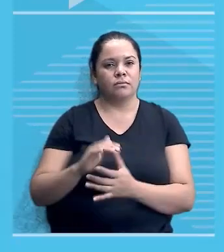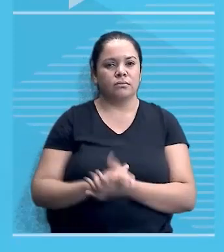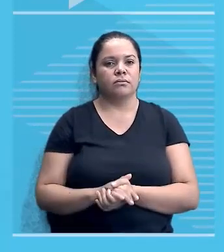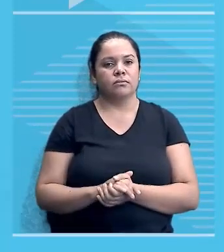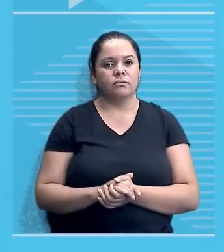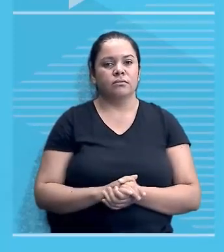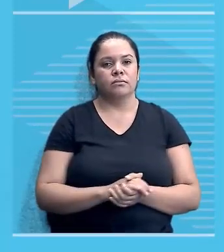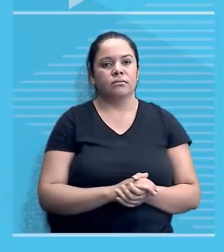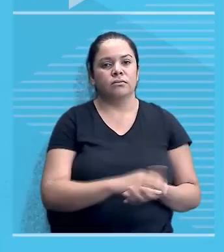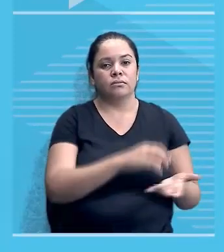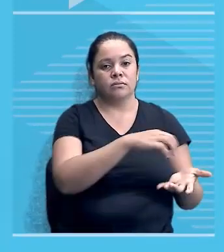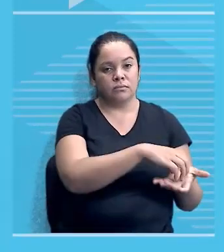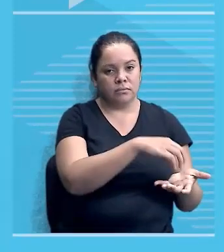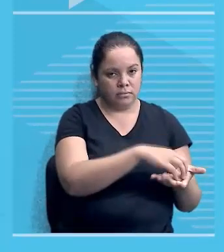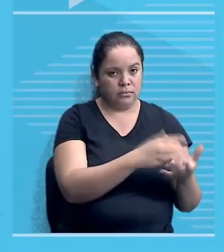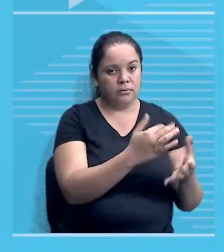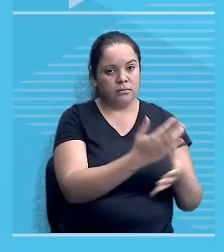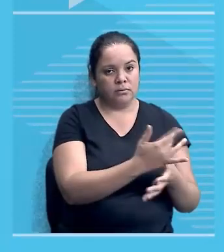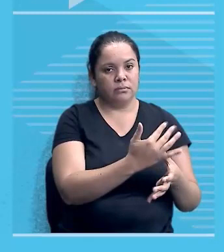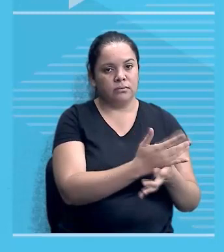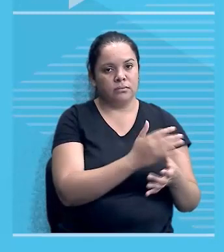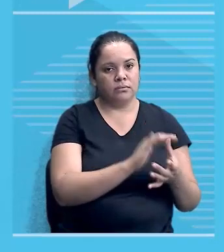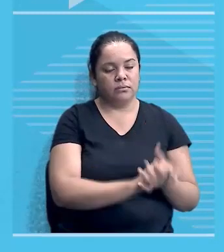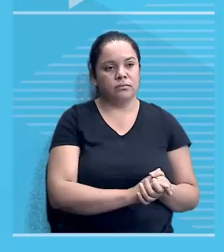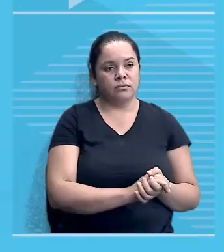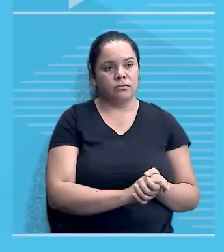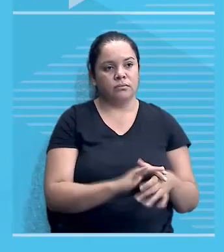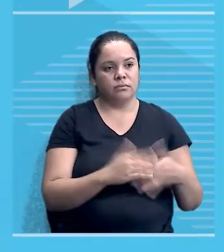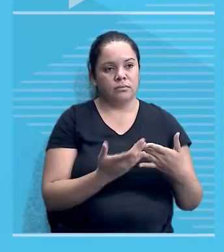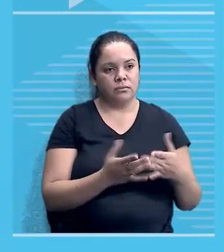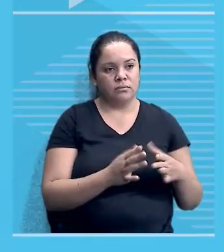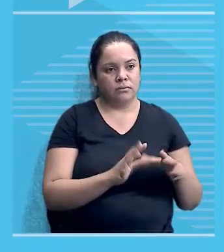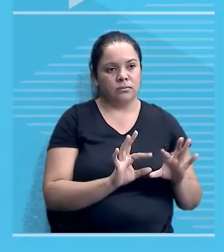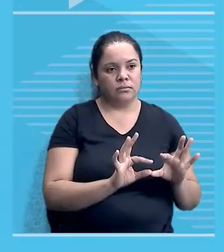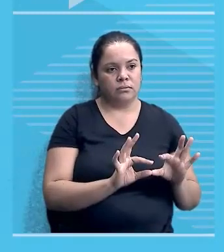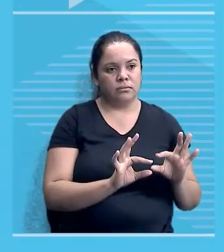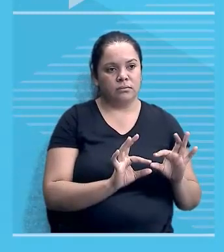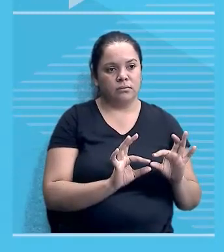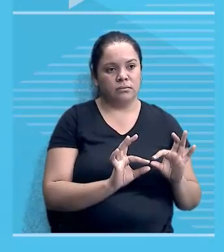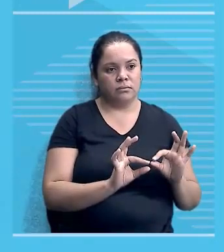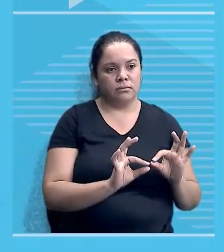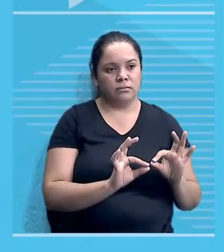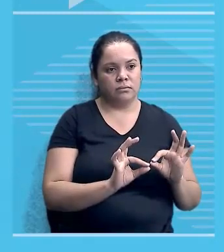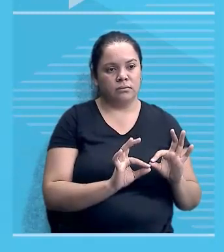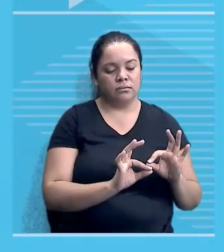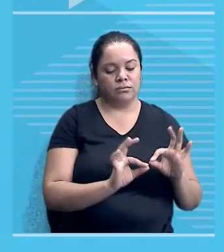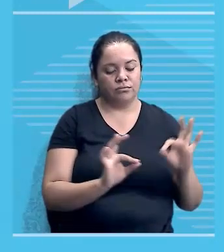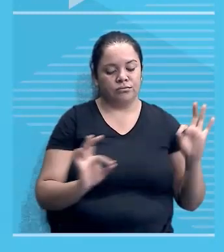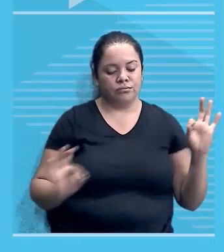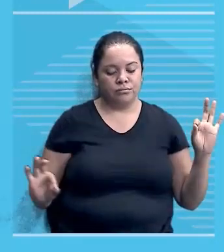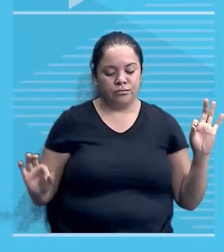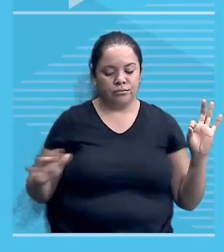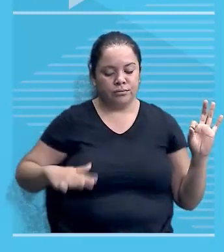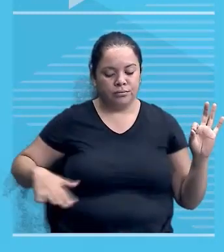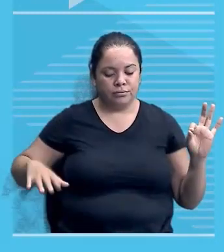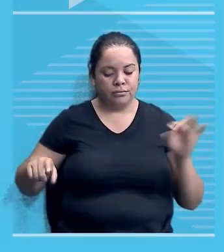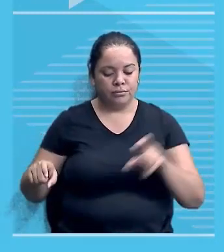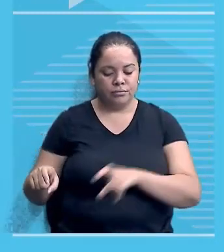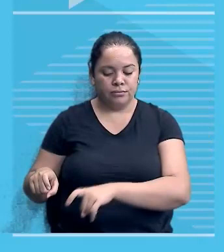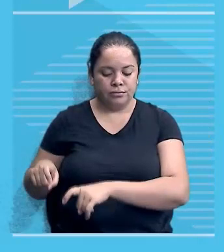para área mais periférica mais Rural aí o que que acontece esse número de